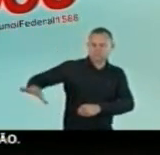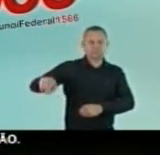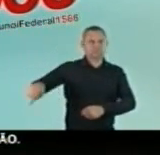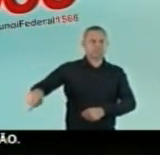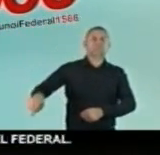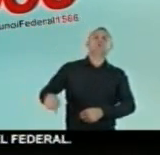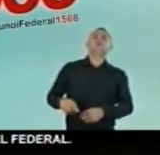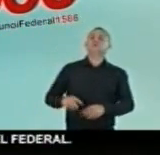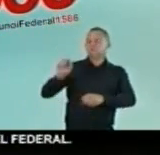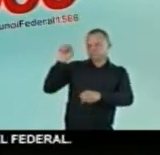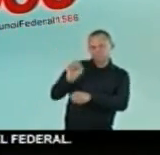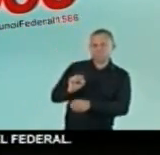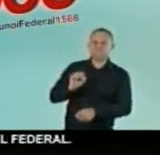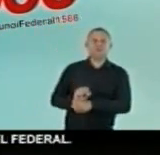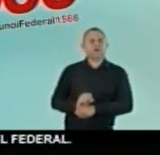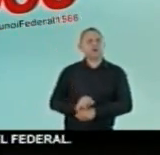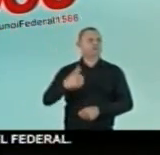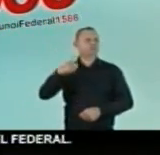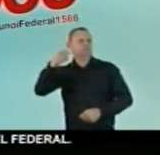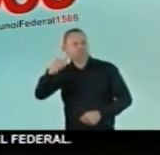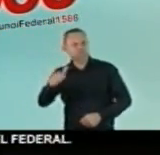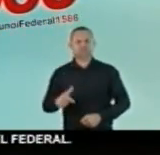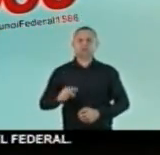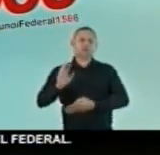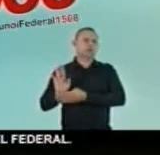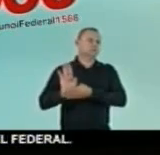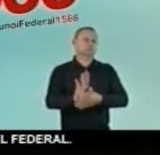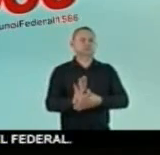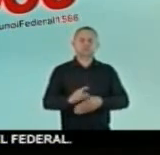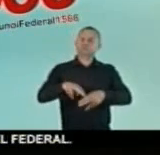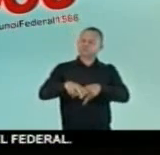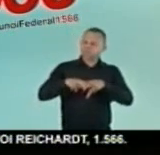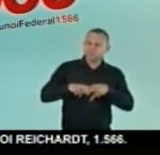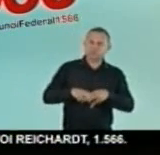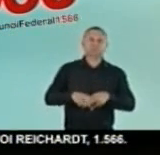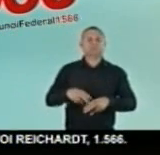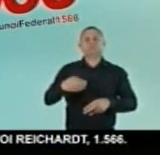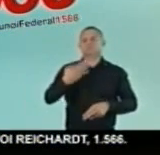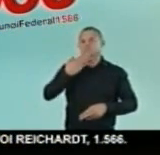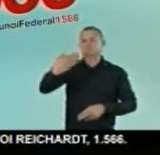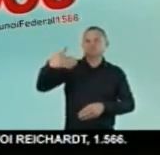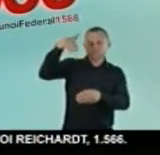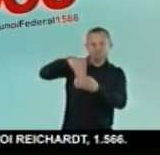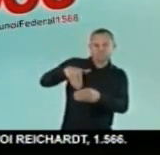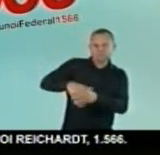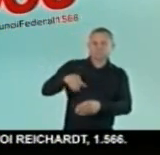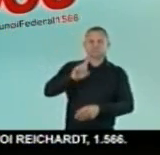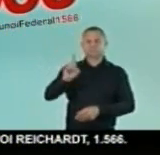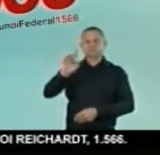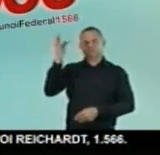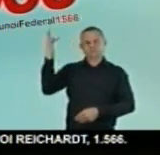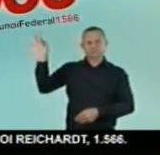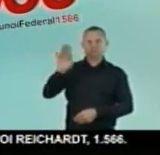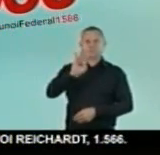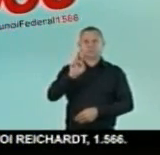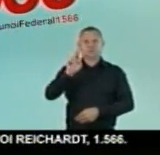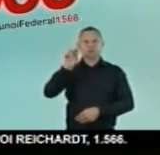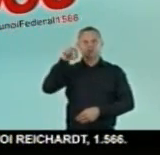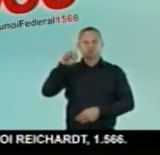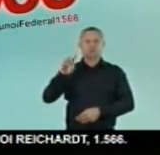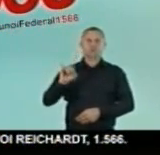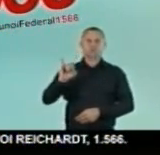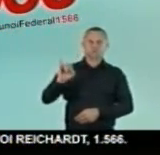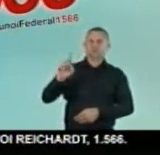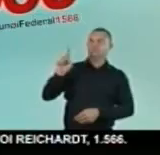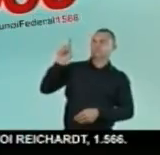da minha região? Chega de ficarmos sem representação em nível federal. Por isso, peço o seu voto para deputado federal Bruno